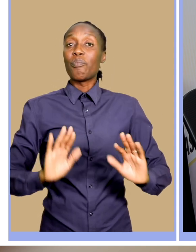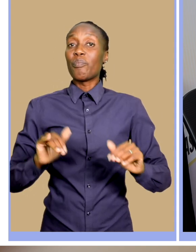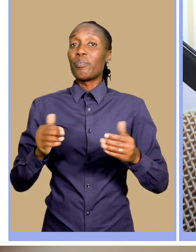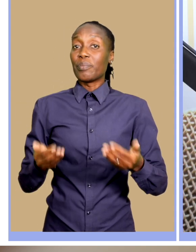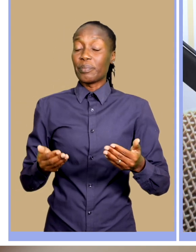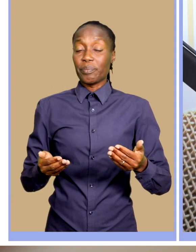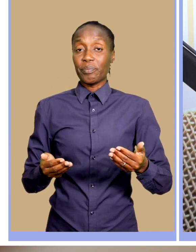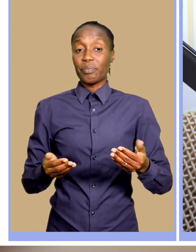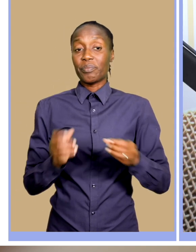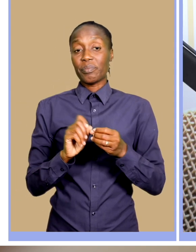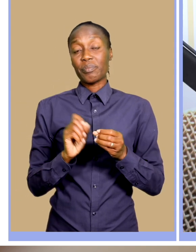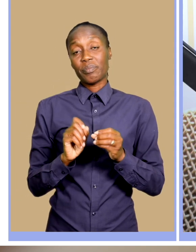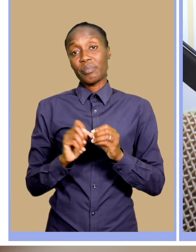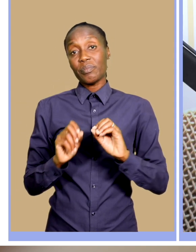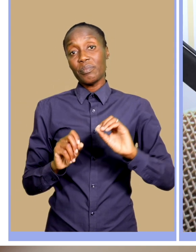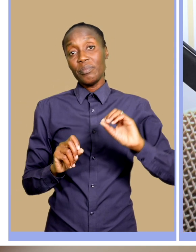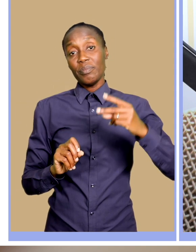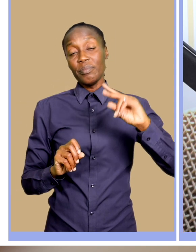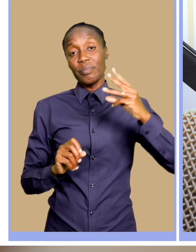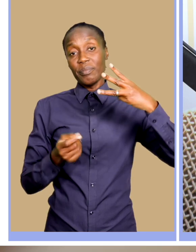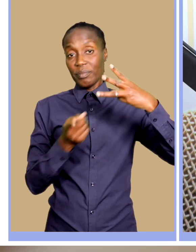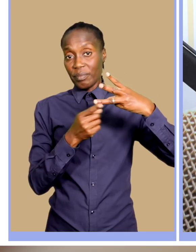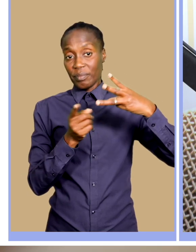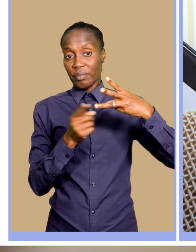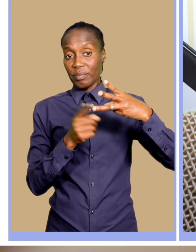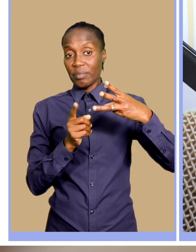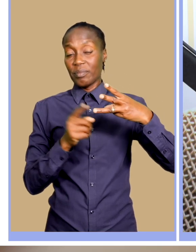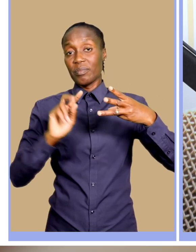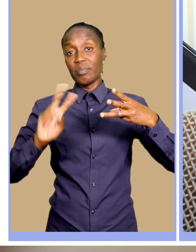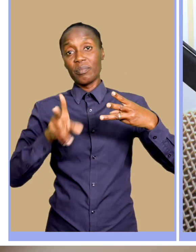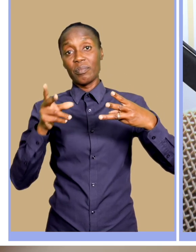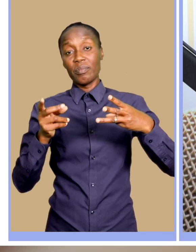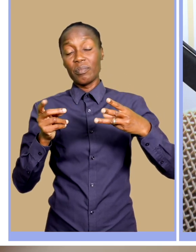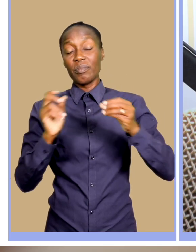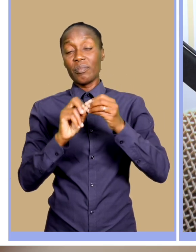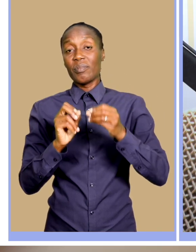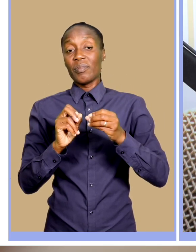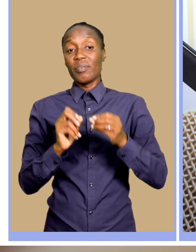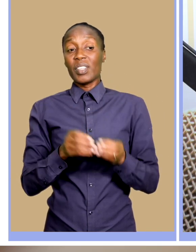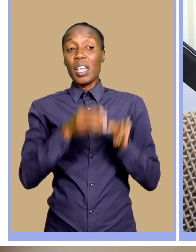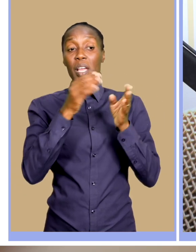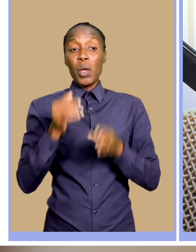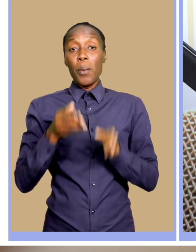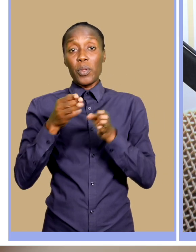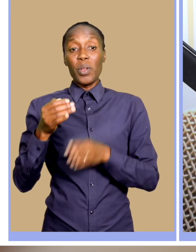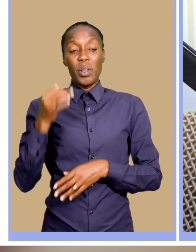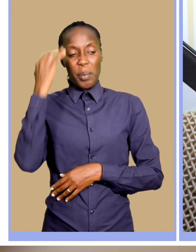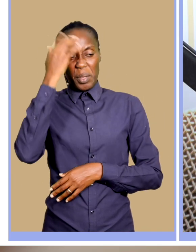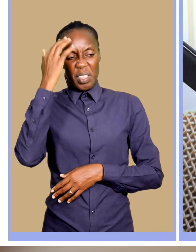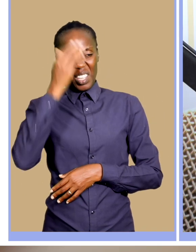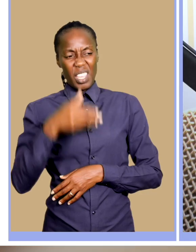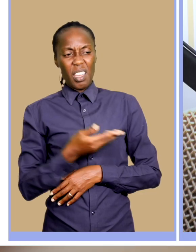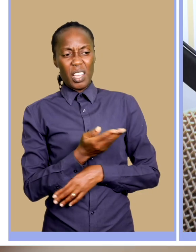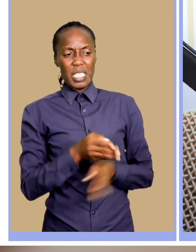que há que pensar que a pessoa com deficiência também pode expor perante os